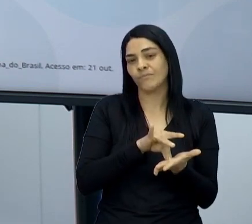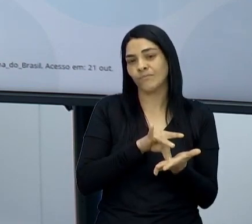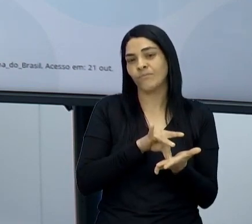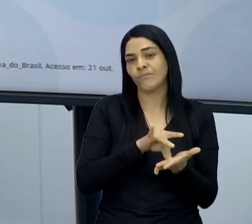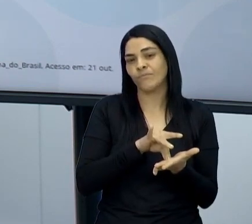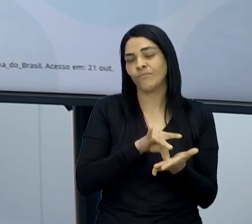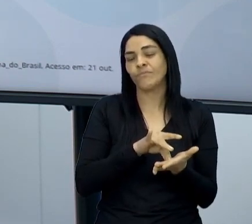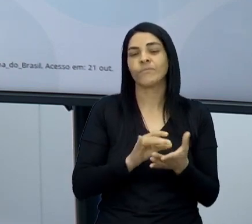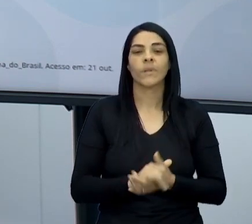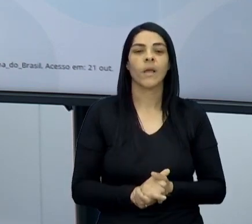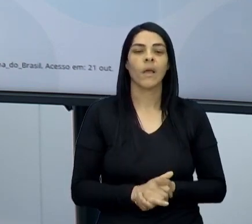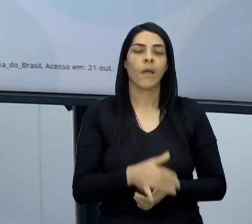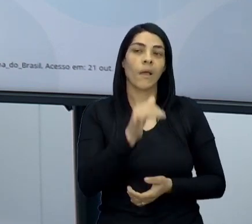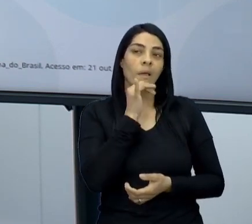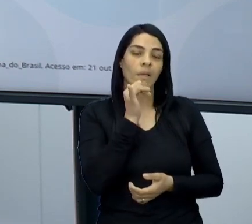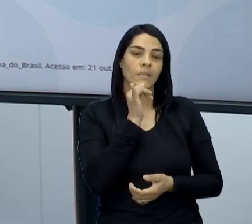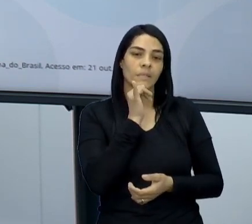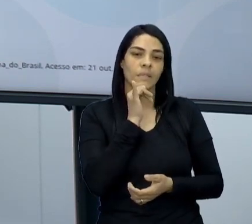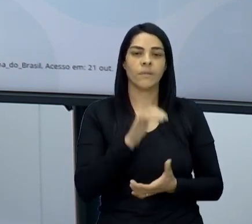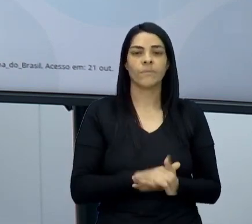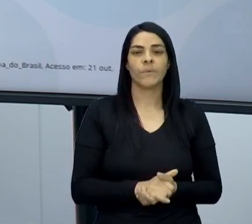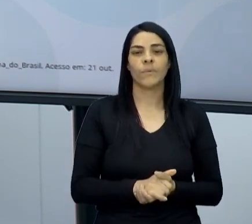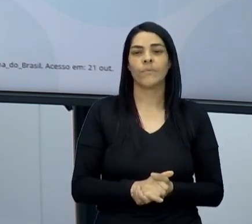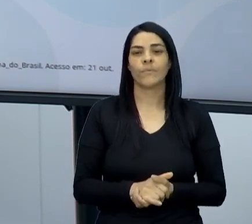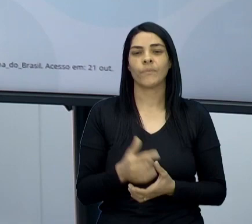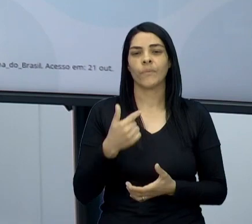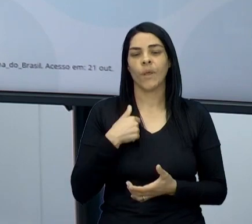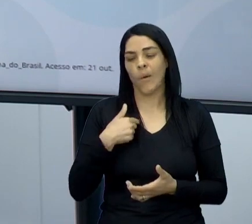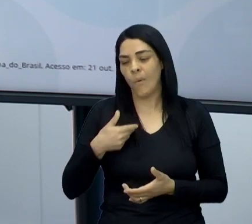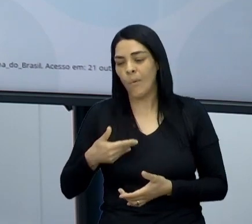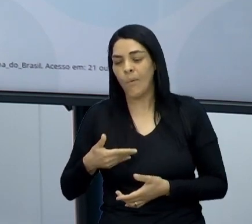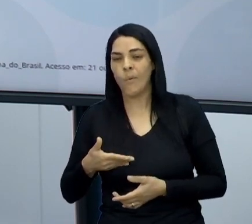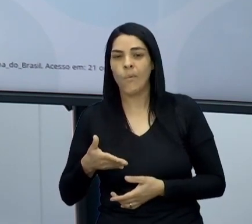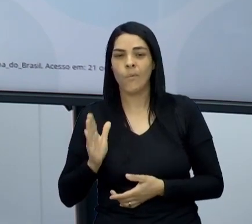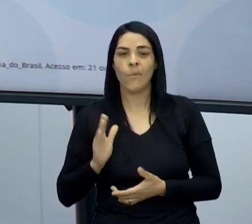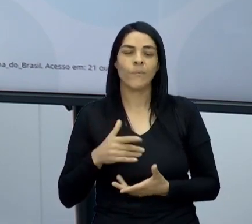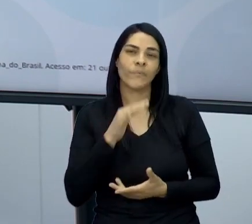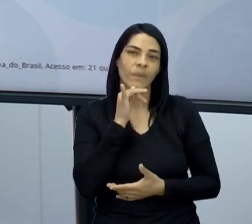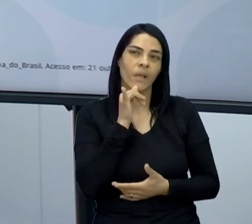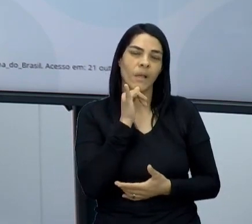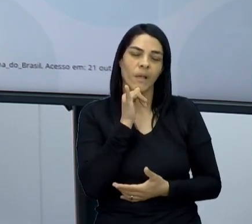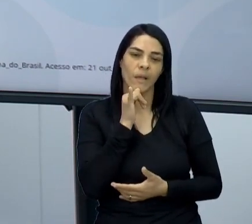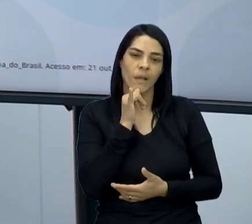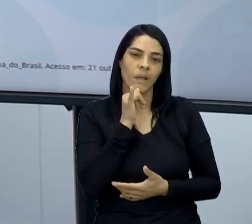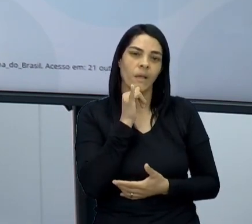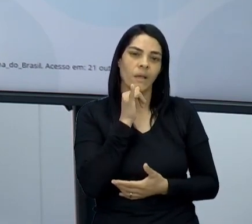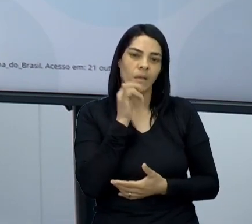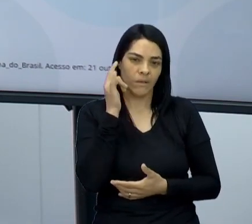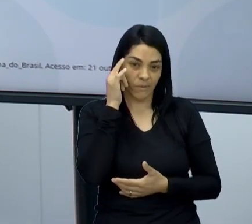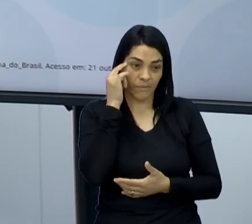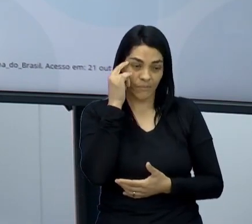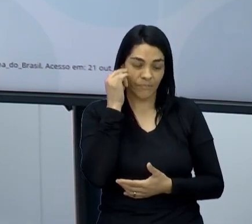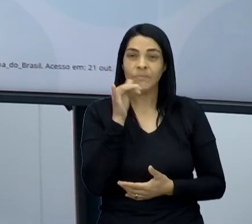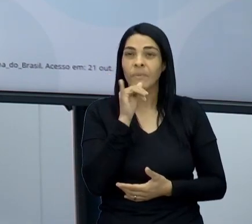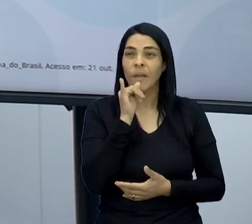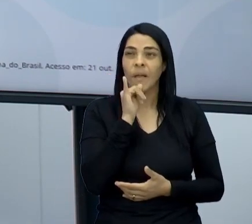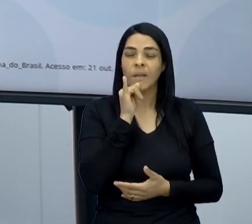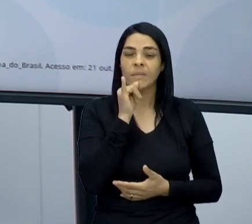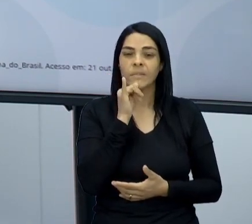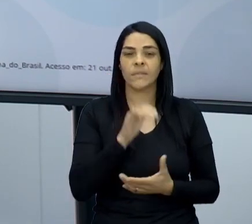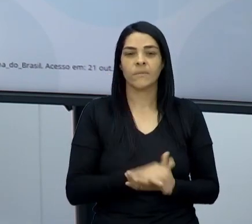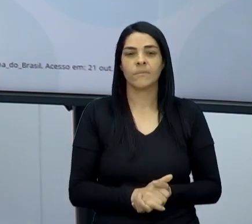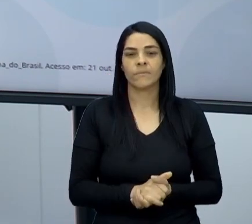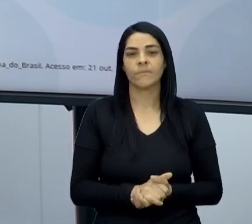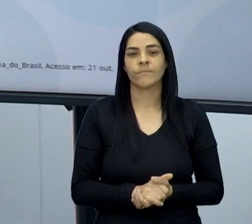exemplo, eu não vou até, sei lá, vou pegar um tema atual, por exemplo. Vou lá pegar o Wakanda Forever, né, o filme lá